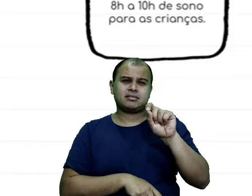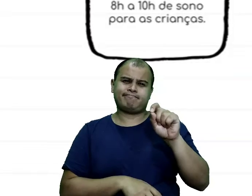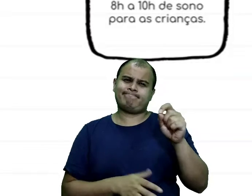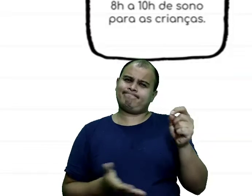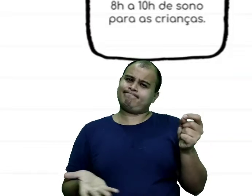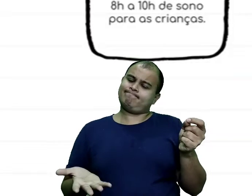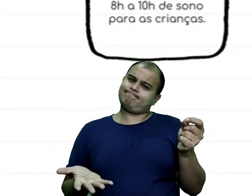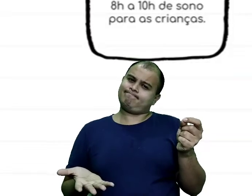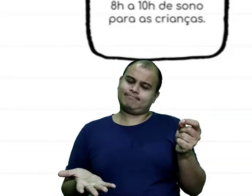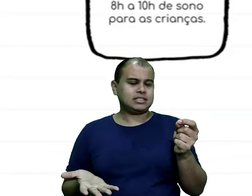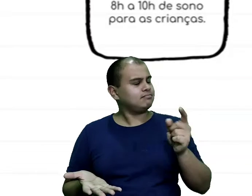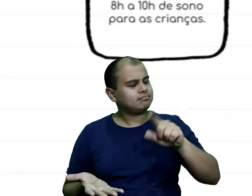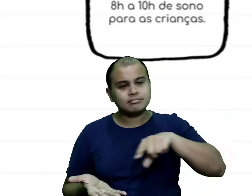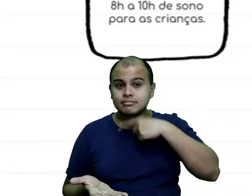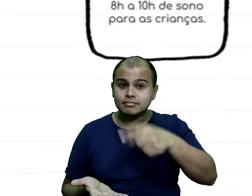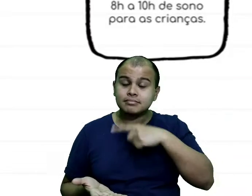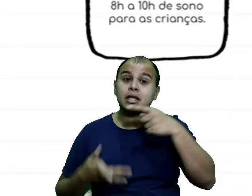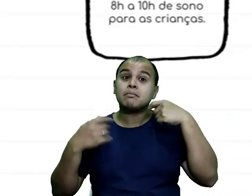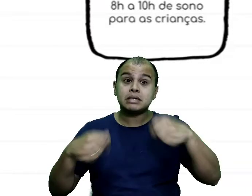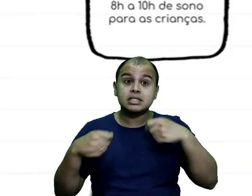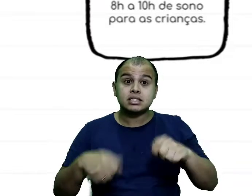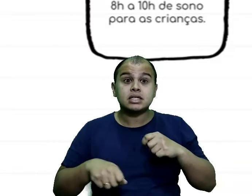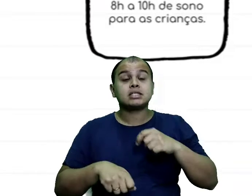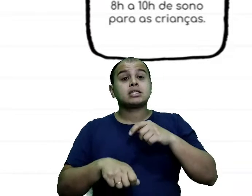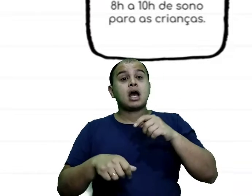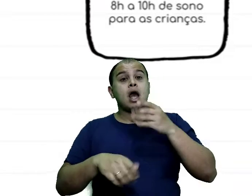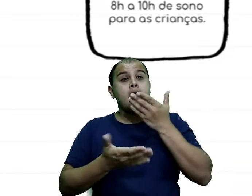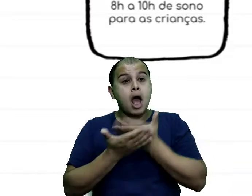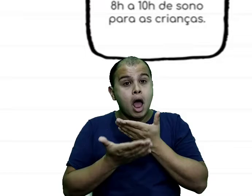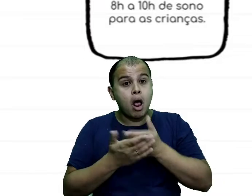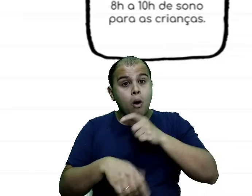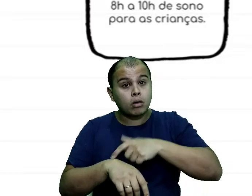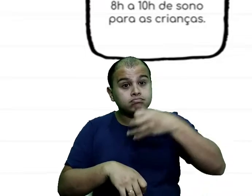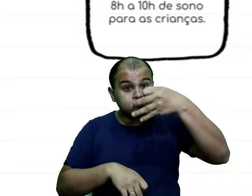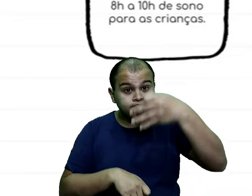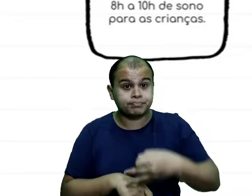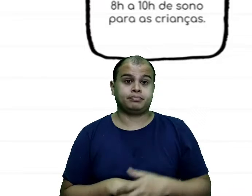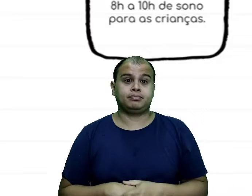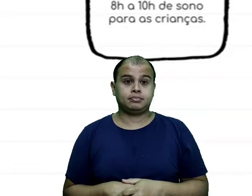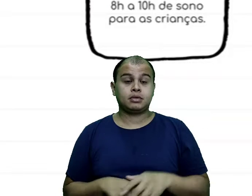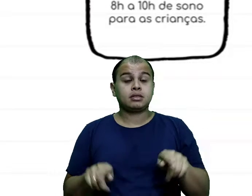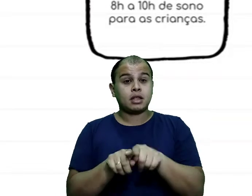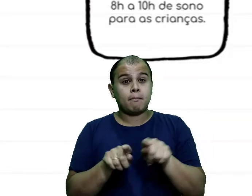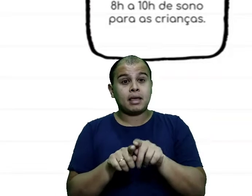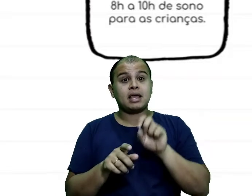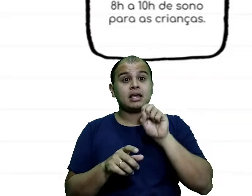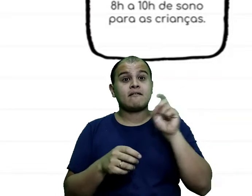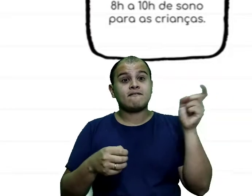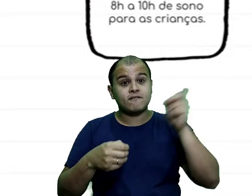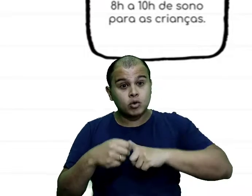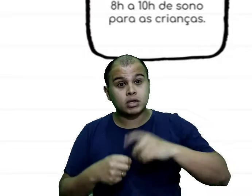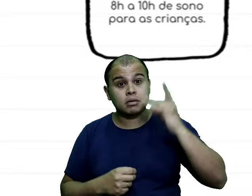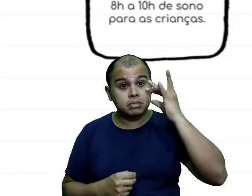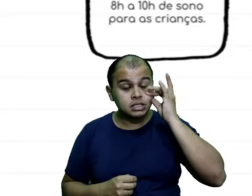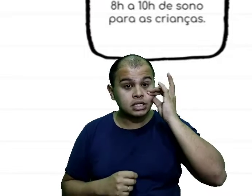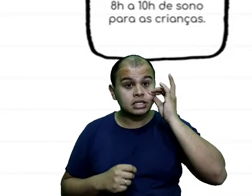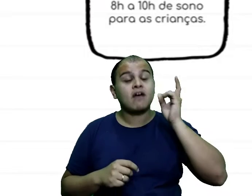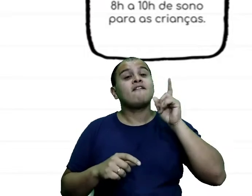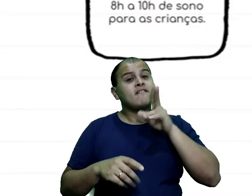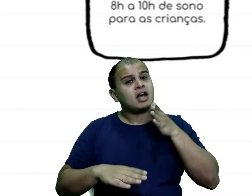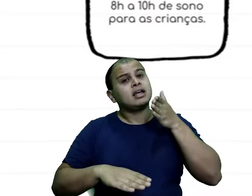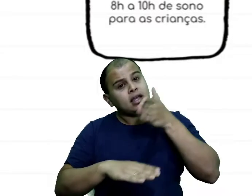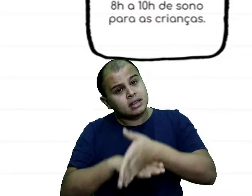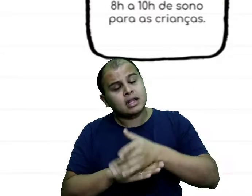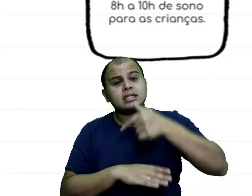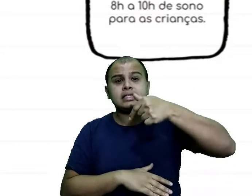manhã. Não dá. A gente tem que ter a aula tudo certinho. Se voltar ao presencial agora, como está previsto, a